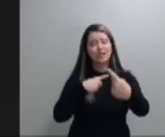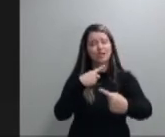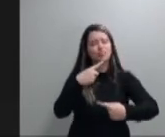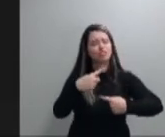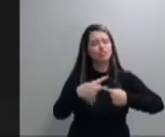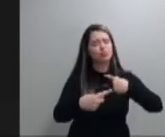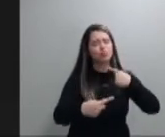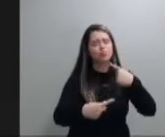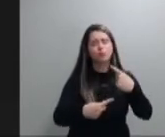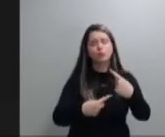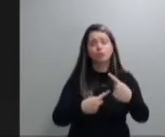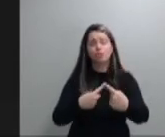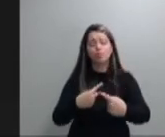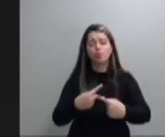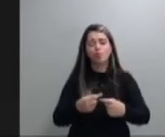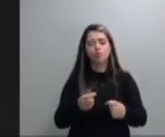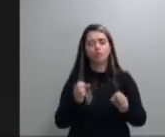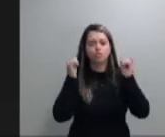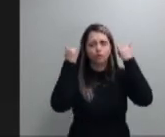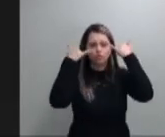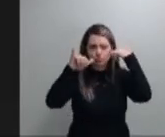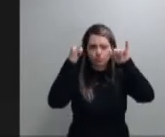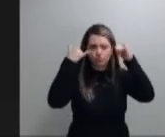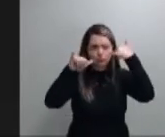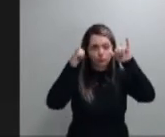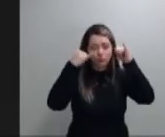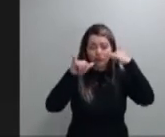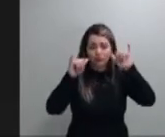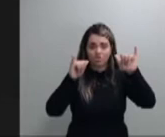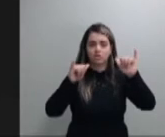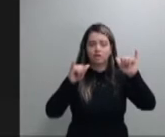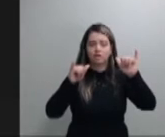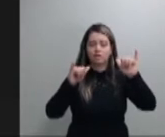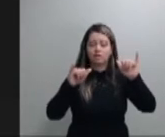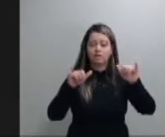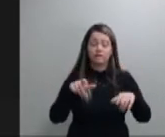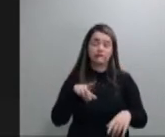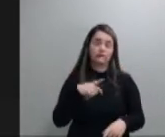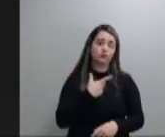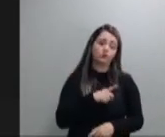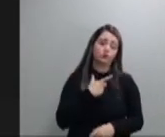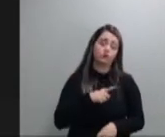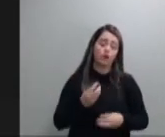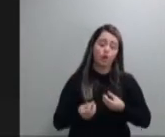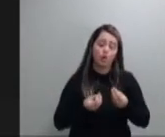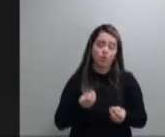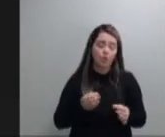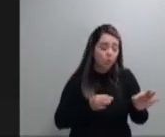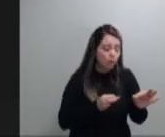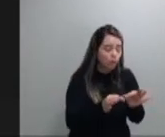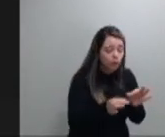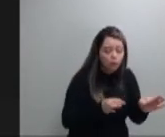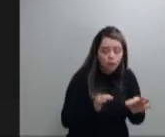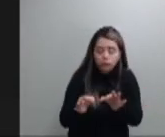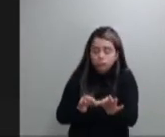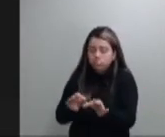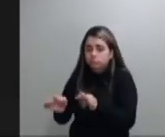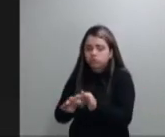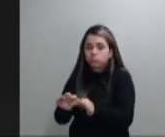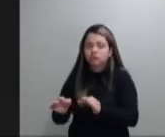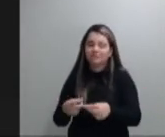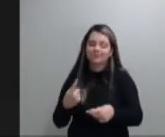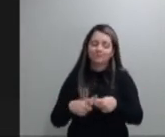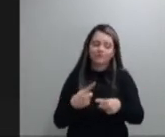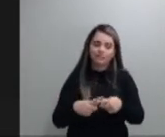prova, ou seja, que não poderia haver o controle de legalidade com relação a essa alteração porque já é divulgado o resultado final